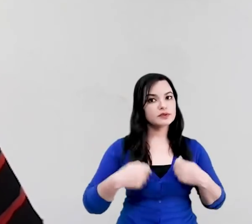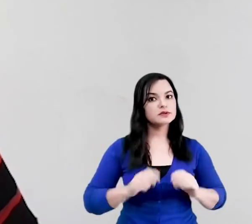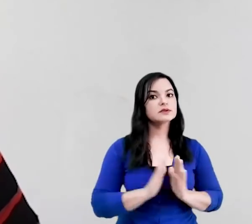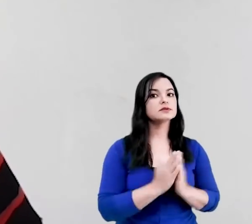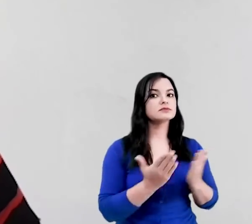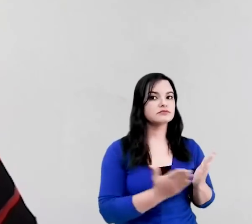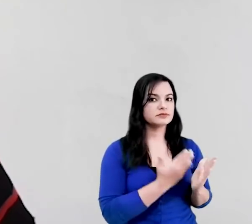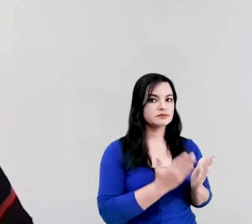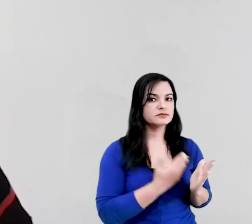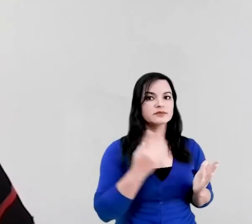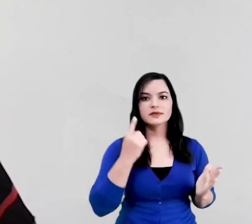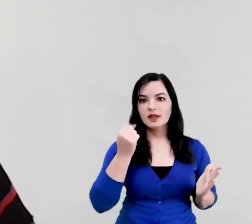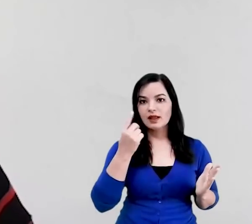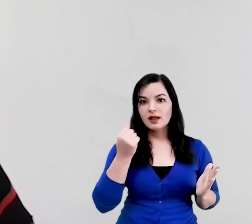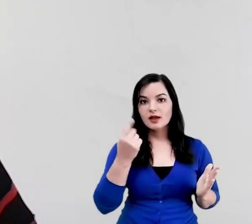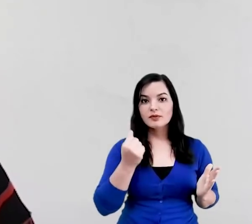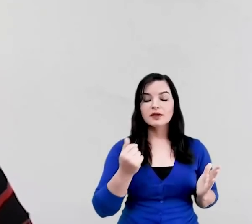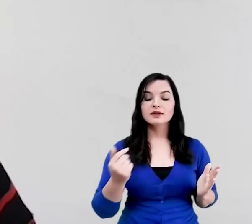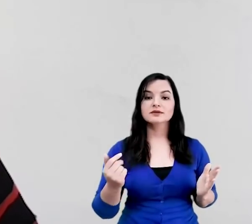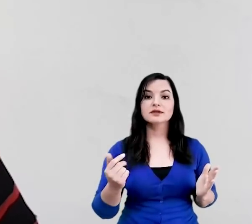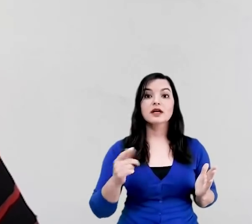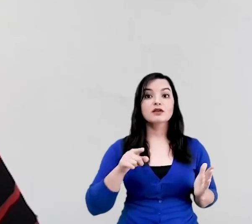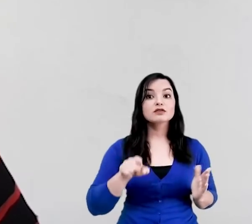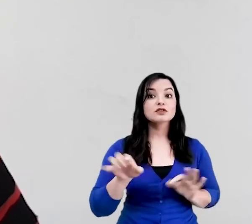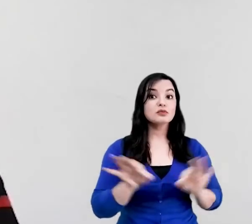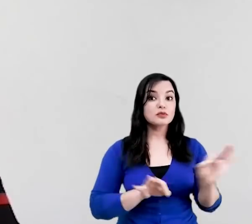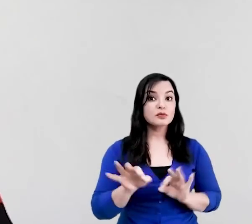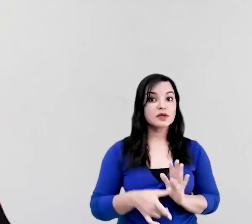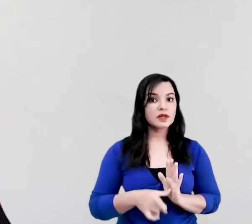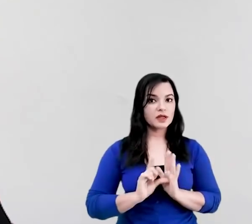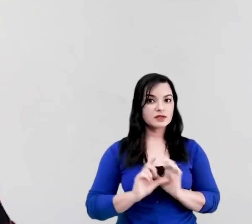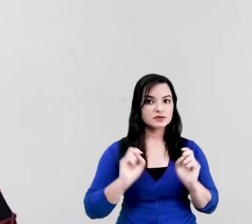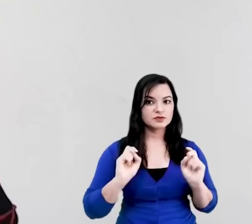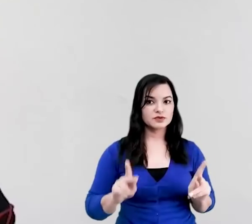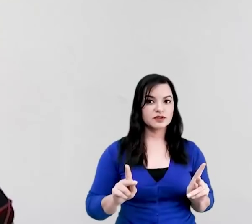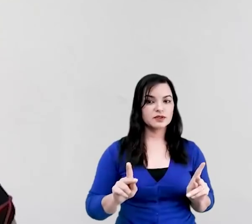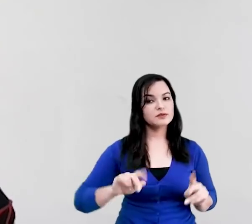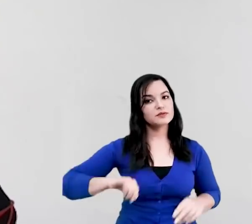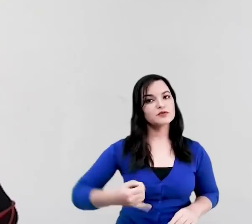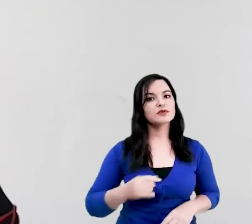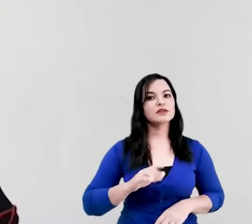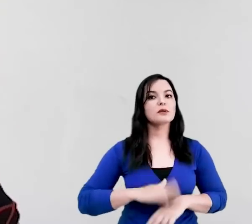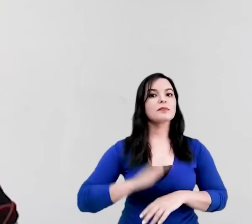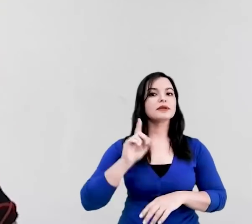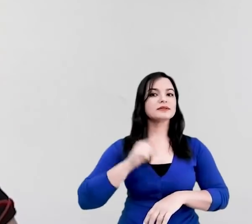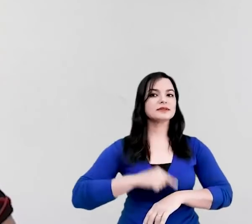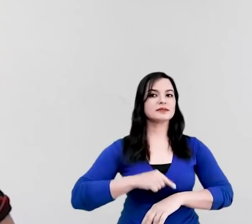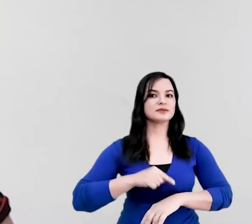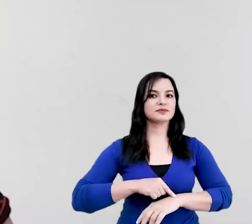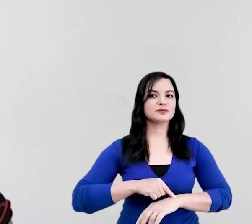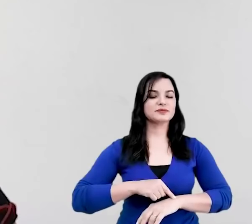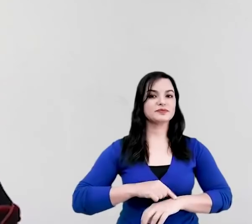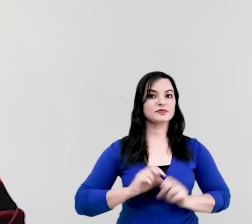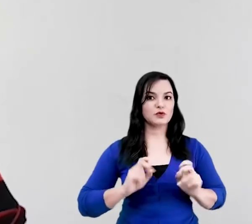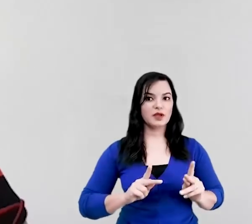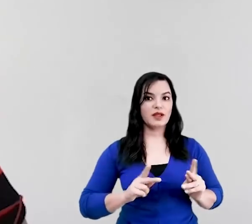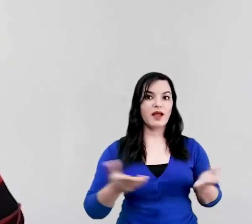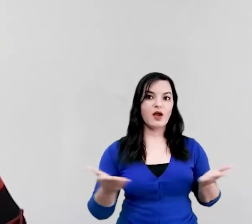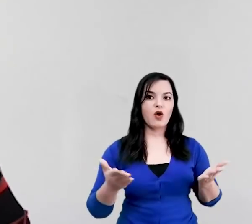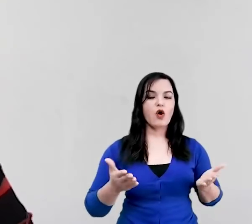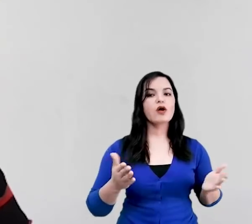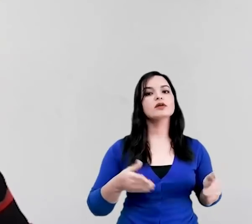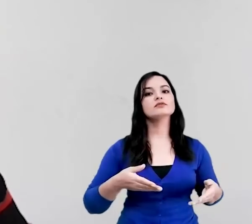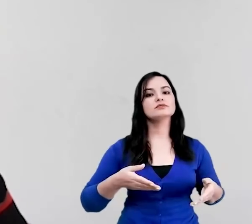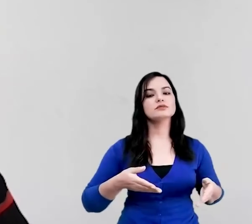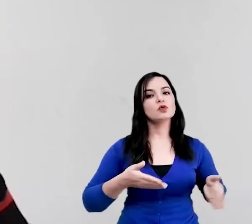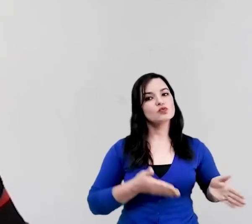tempo e conseguir aproveitar ainda mais os desafios. Bom, mas agora vamos seguir em frente